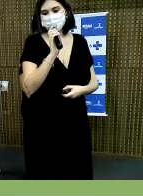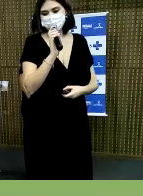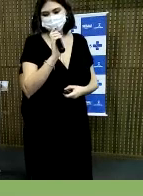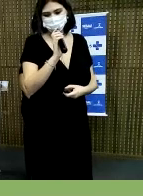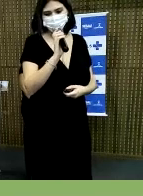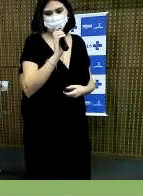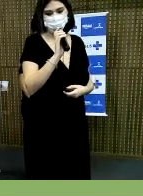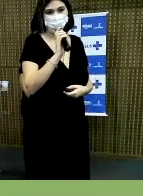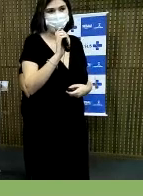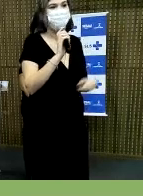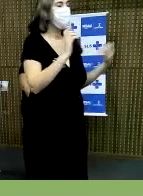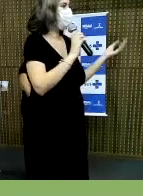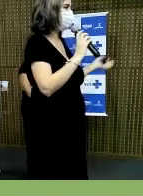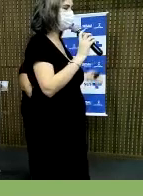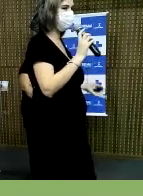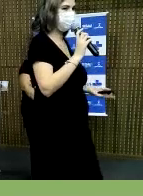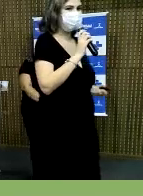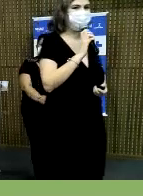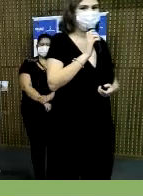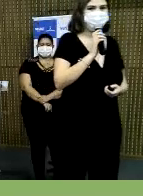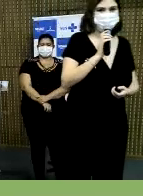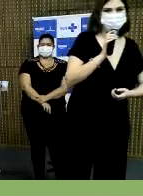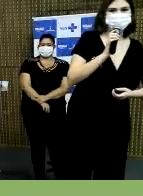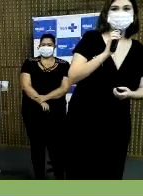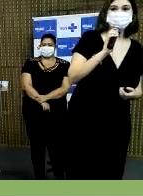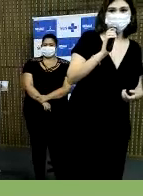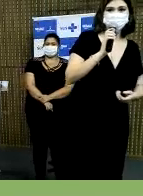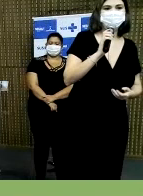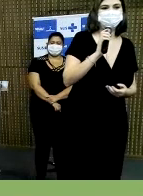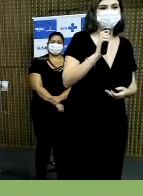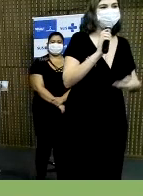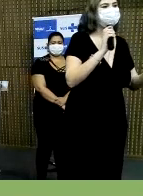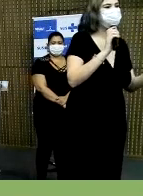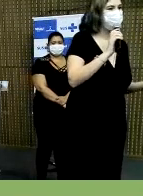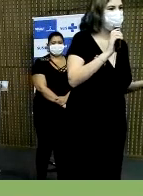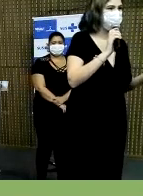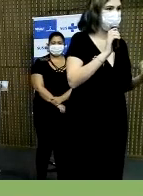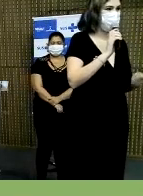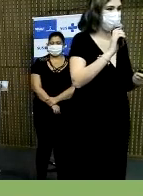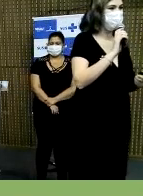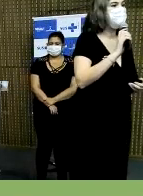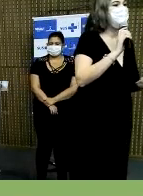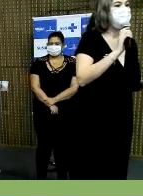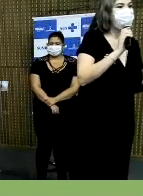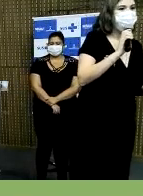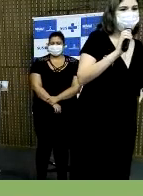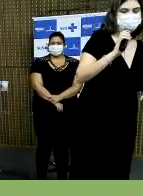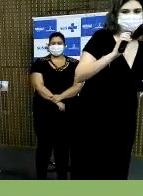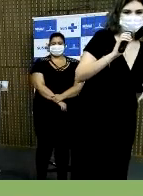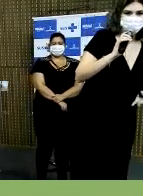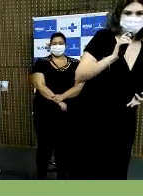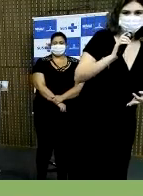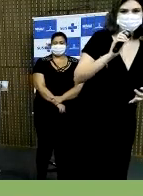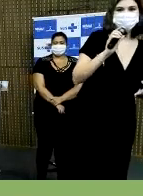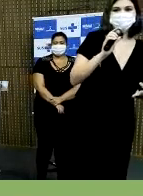No caso do Saúde na Hora, como a minha gerente acabou de informar para vocês também, nós atendemos das 7 às 19. No horário